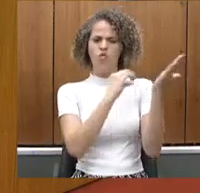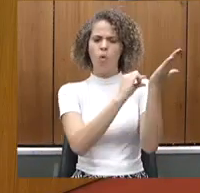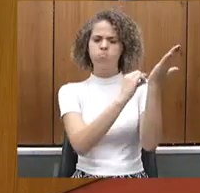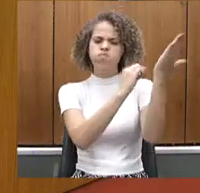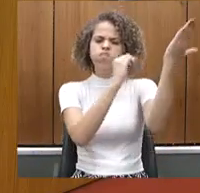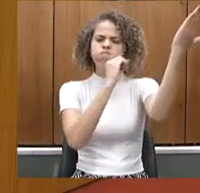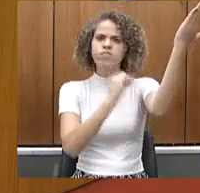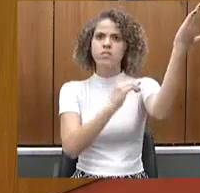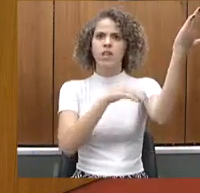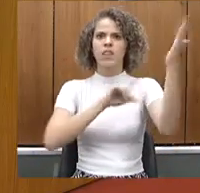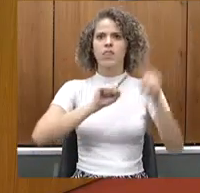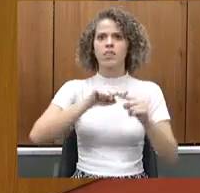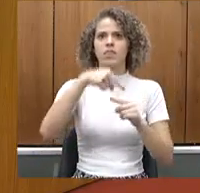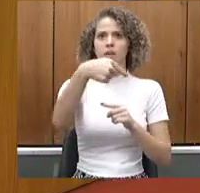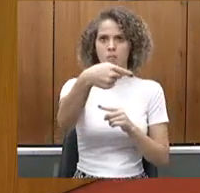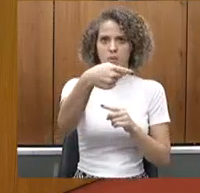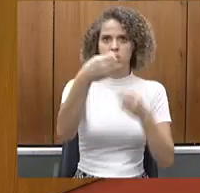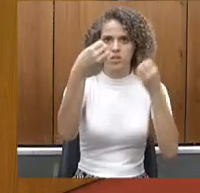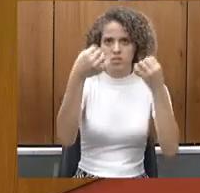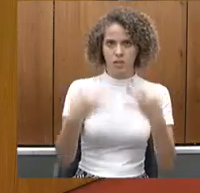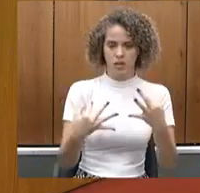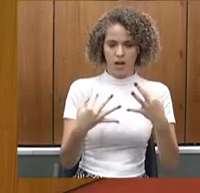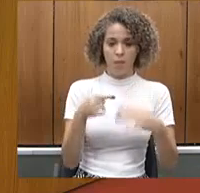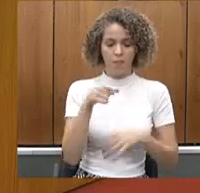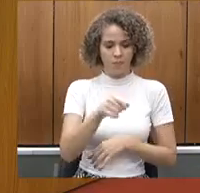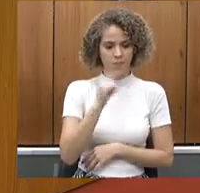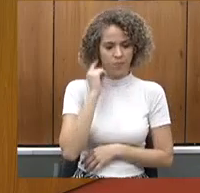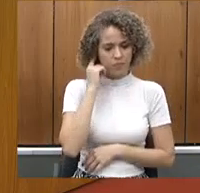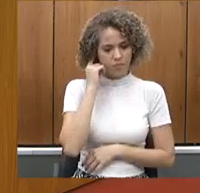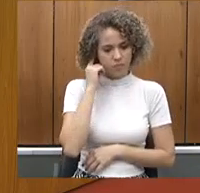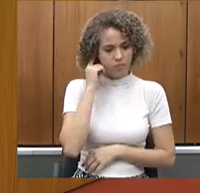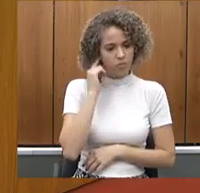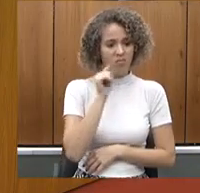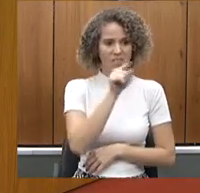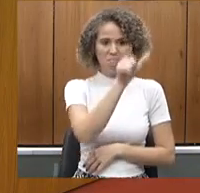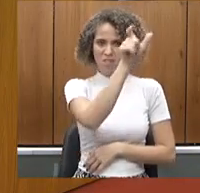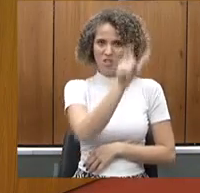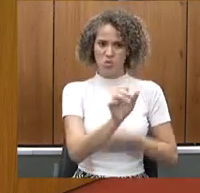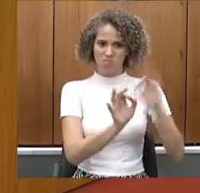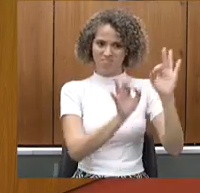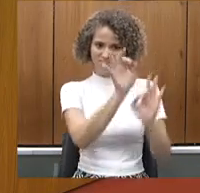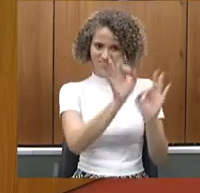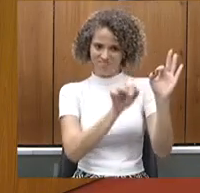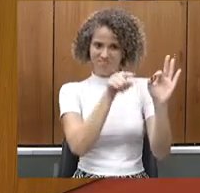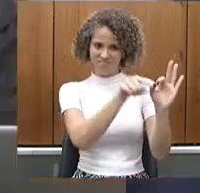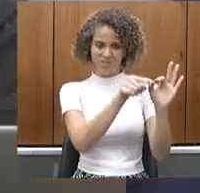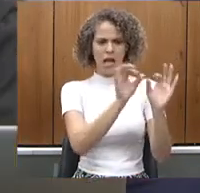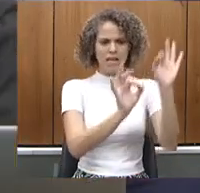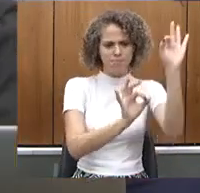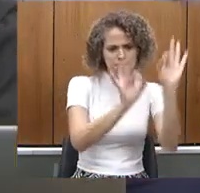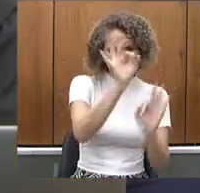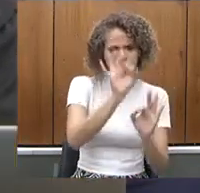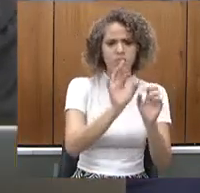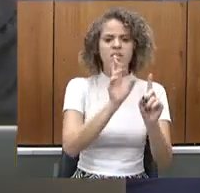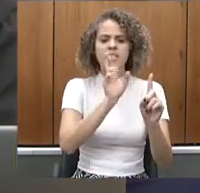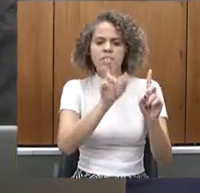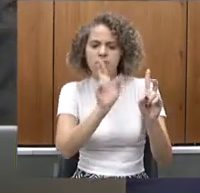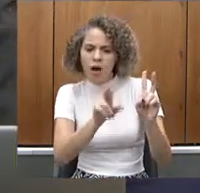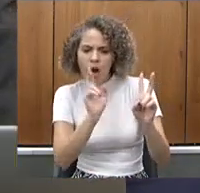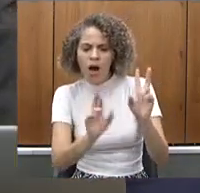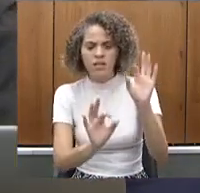aquele Deputado João Leite Nossa consultoria relacionou aqui algumas respostas